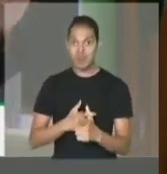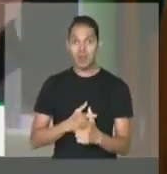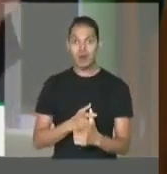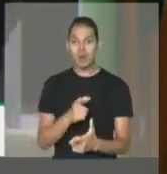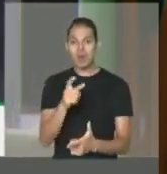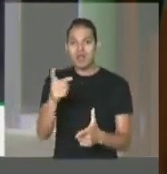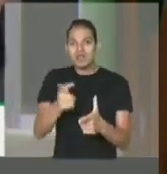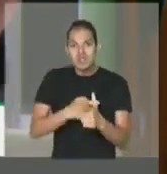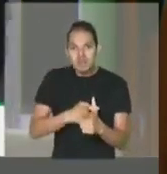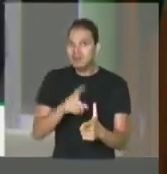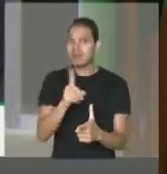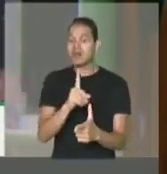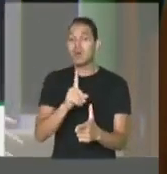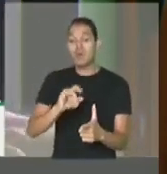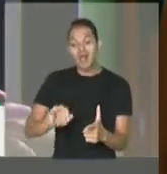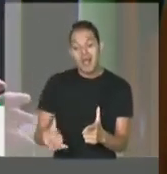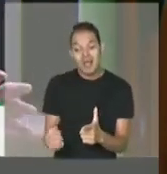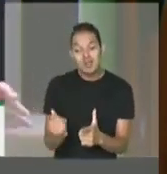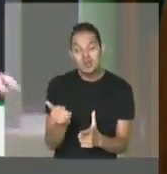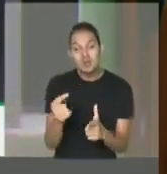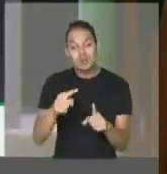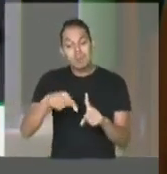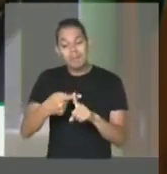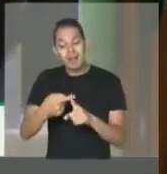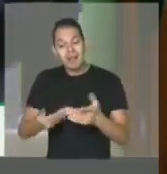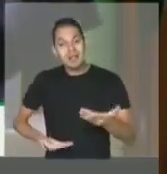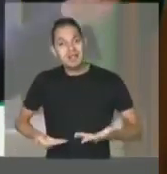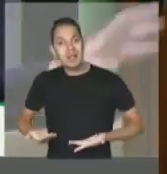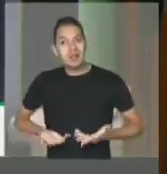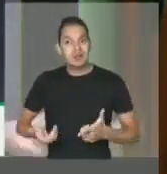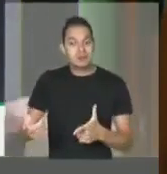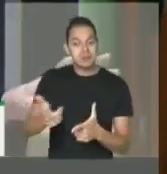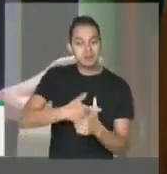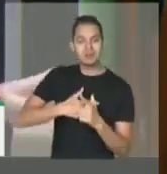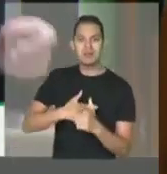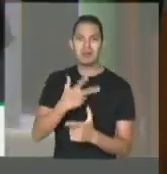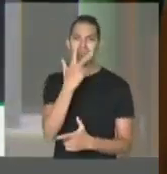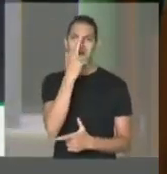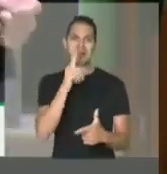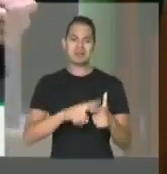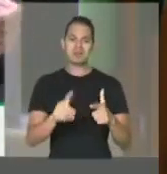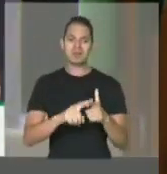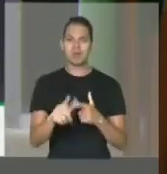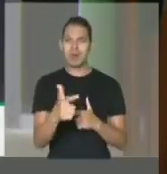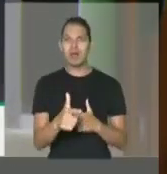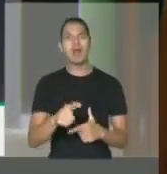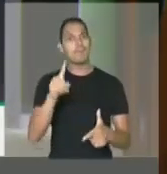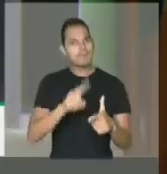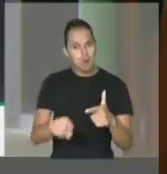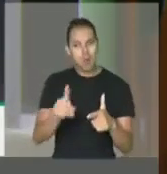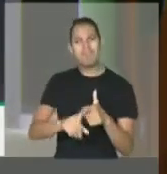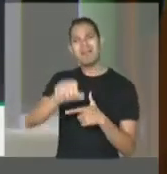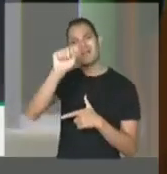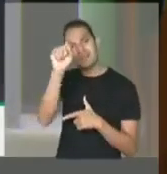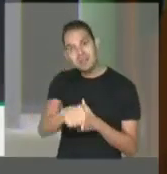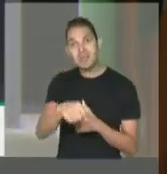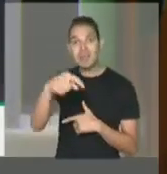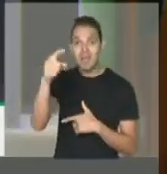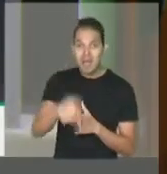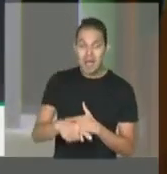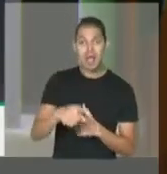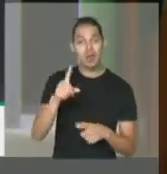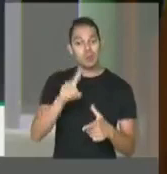a dívida, senhores, é juros e serviço da dívida. Parece que isso não é problema. É problema sim. Esse é o